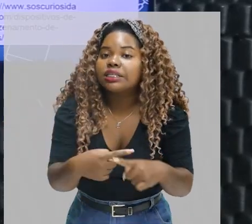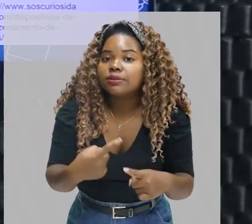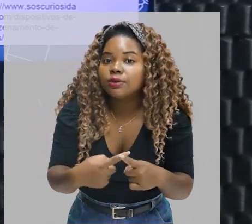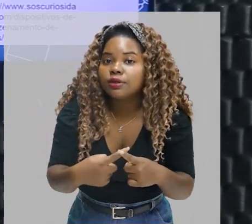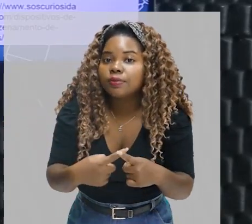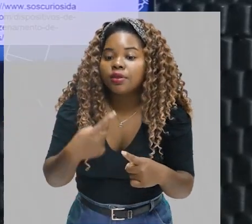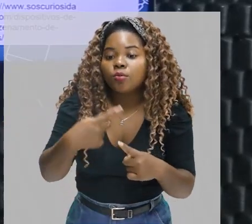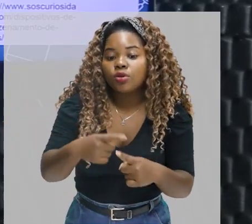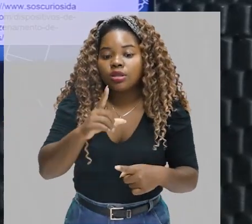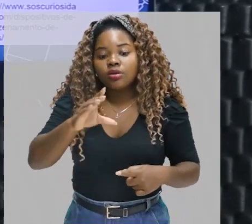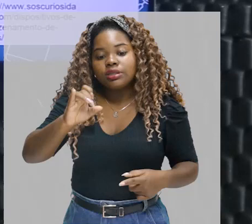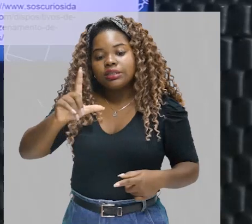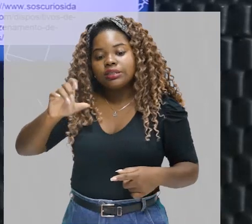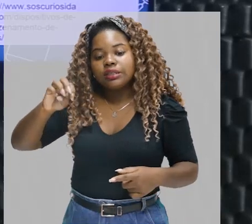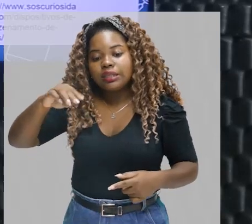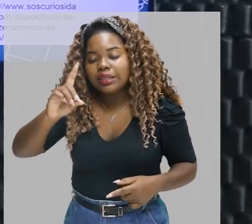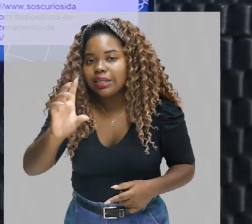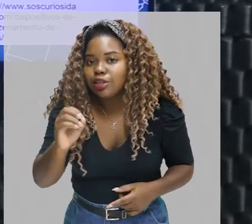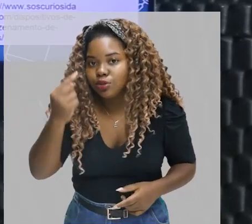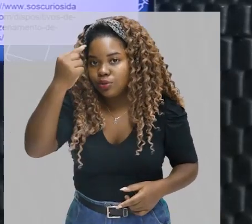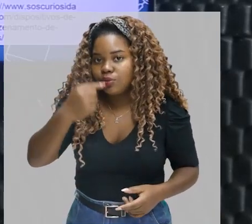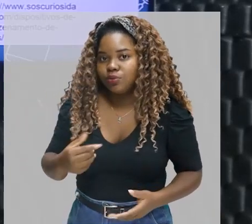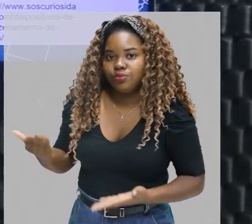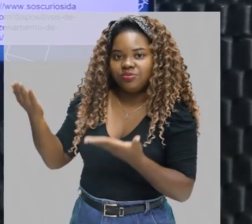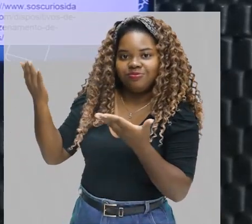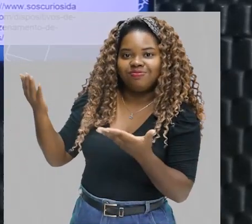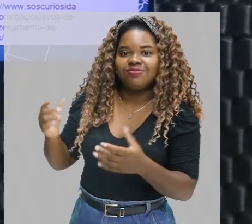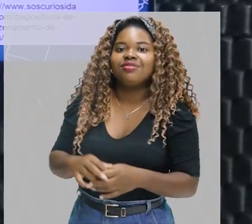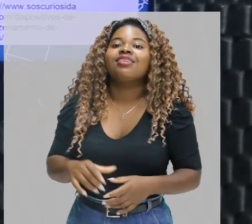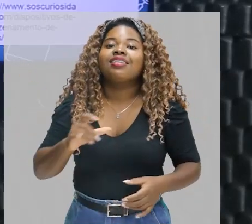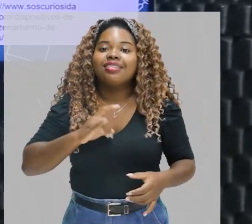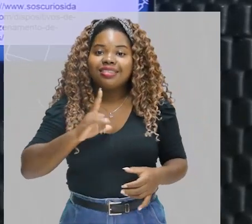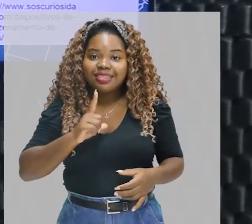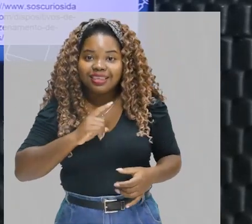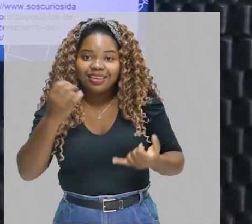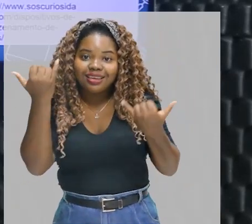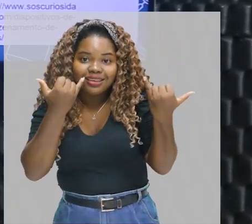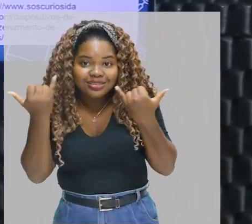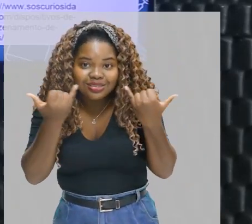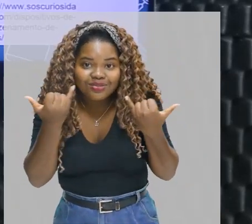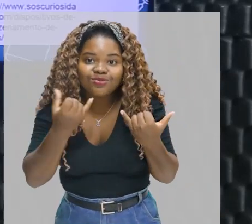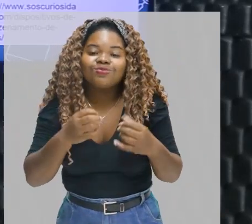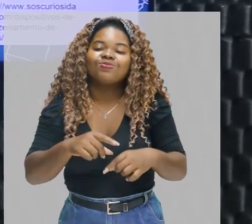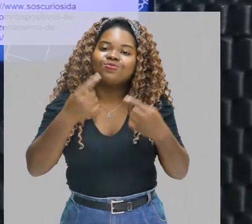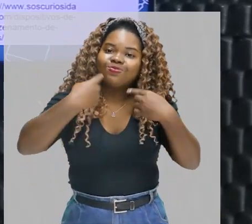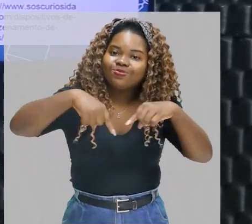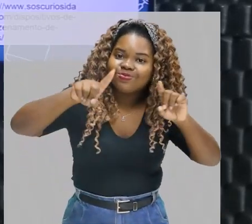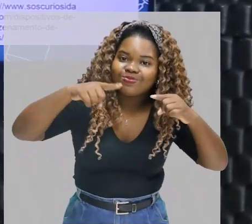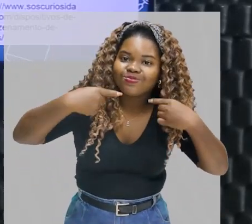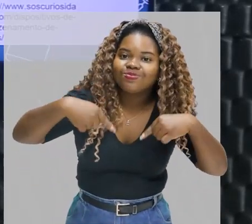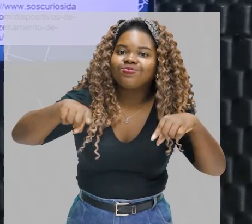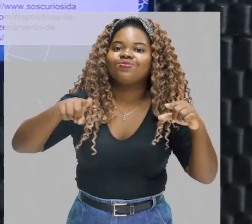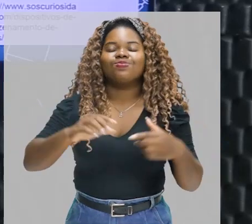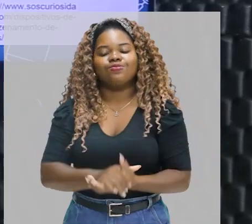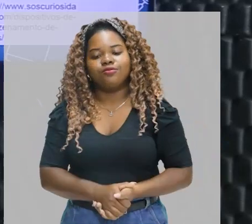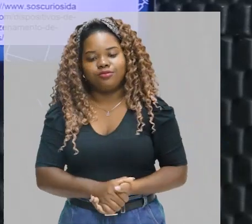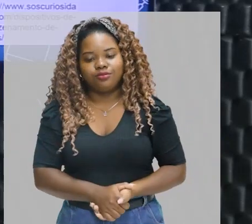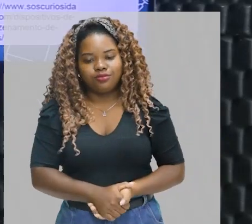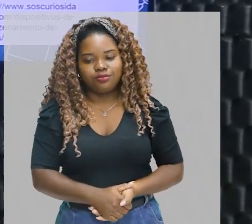música, certo? O cilindrozinho ele tem alguns pinos e esses pinos, quando eles tocam numa